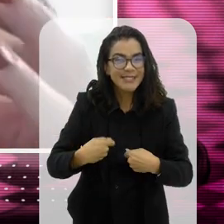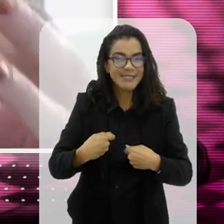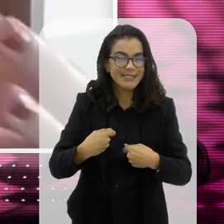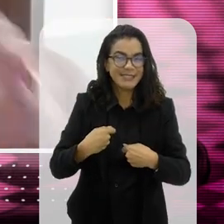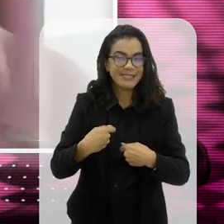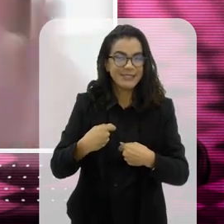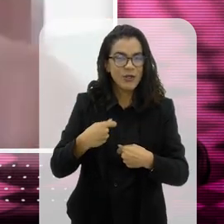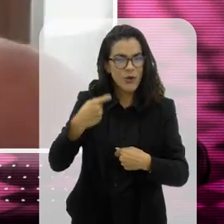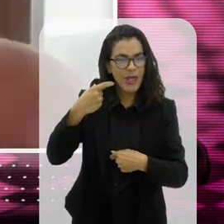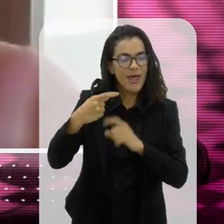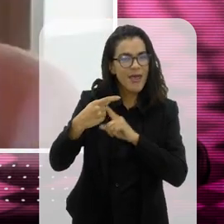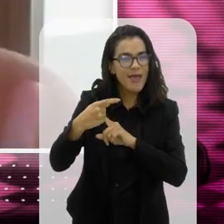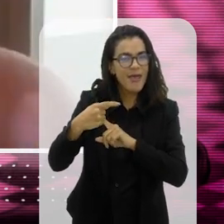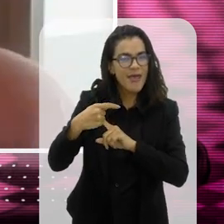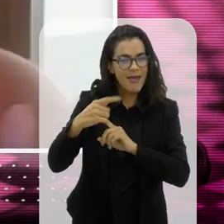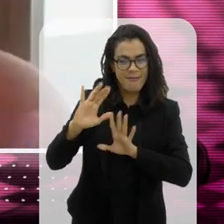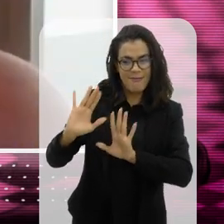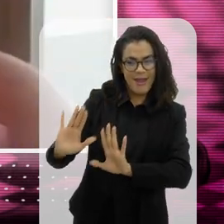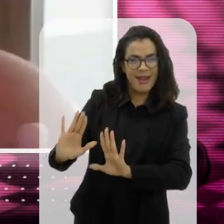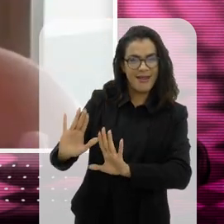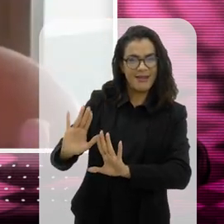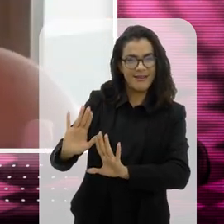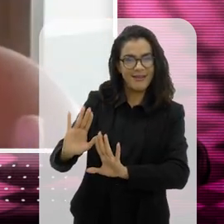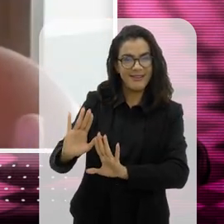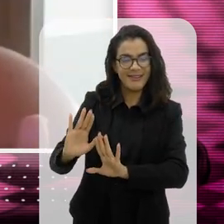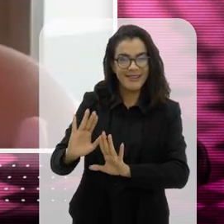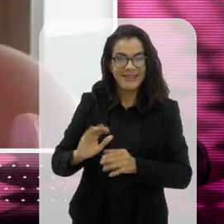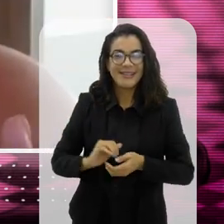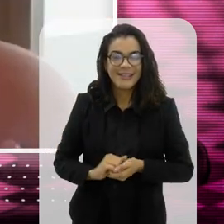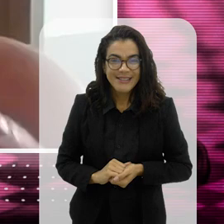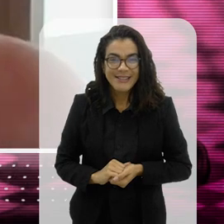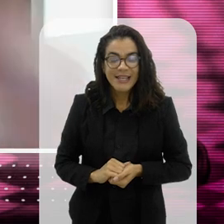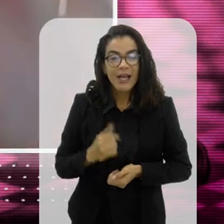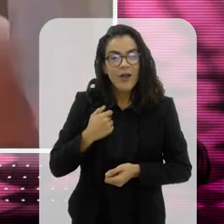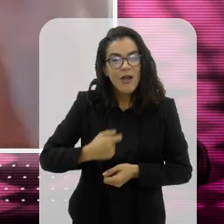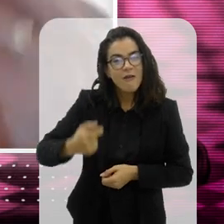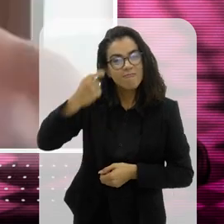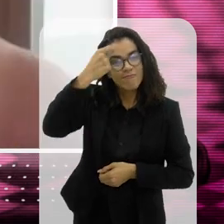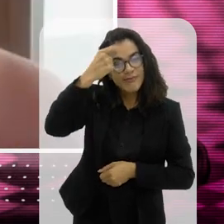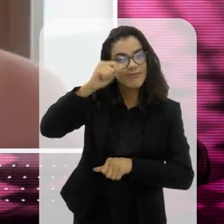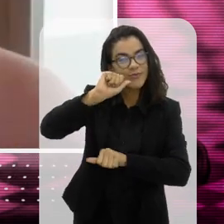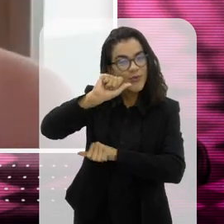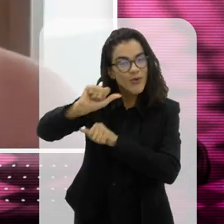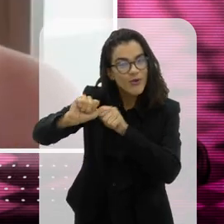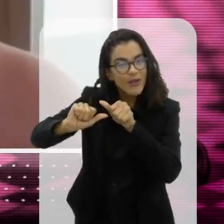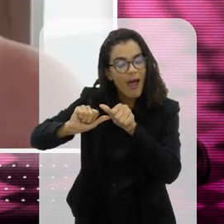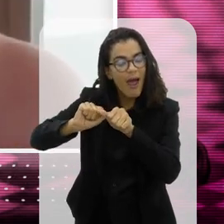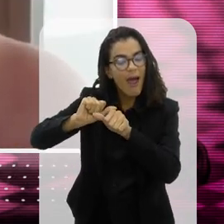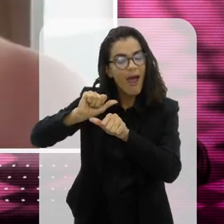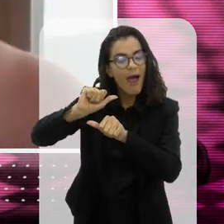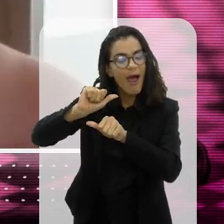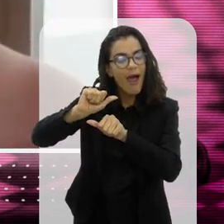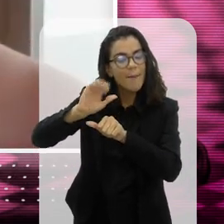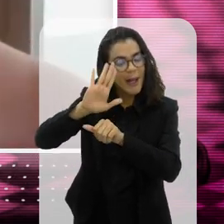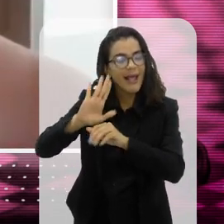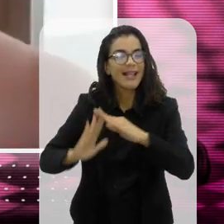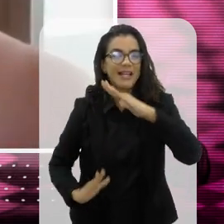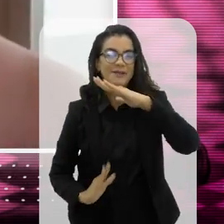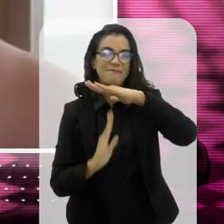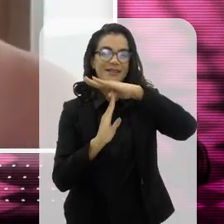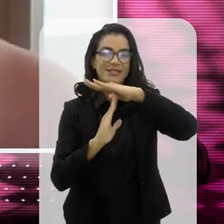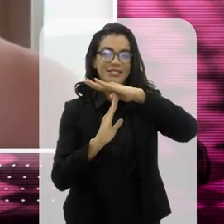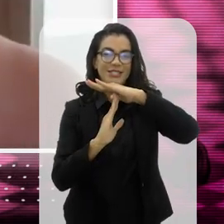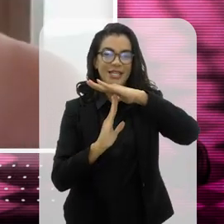que fazer, ninguém vai salvar a gente da nossa história, essa é a real. Né? Então, se a gente toma consciência disso e começa a construir